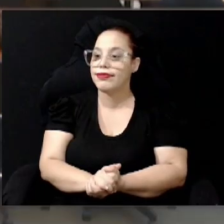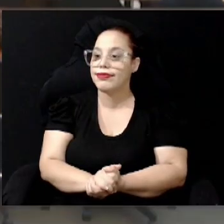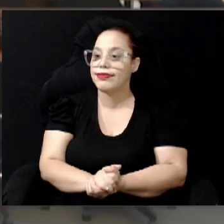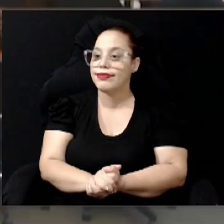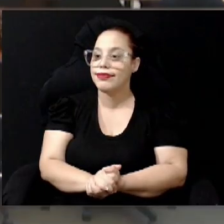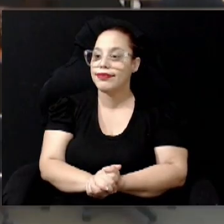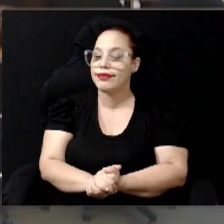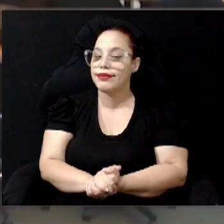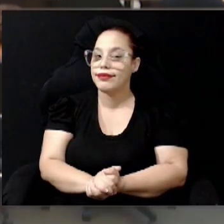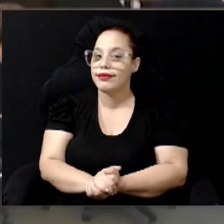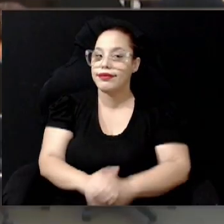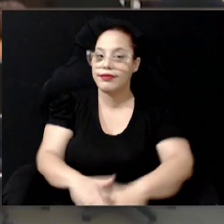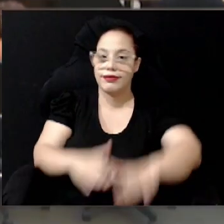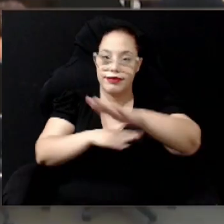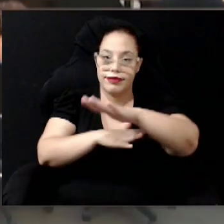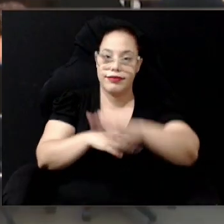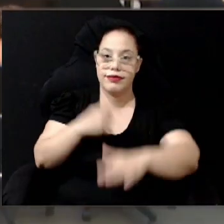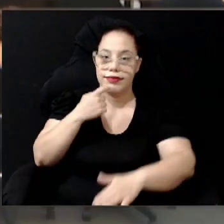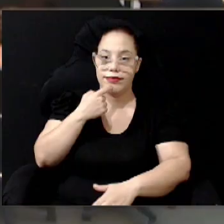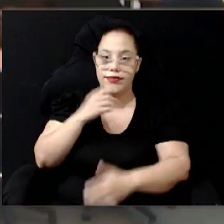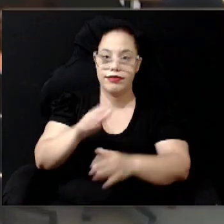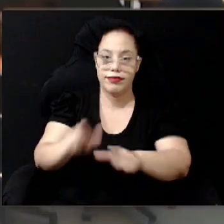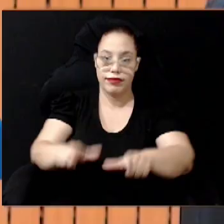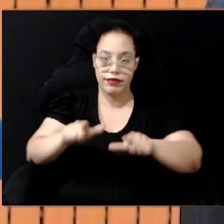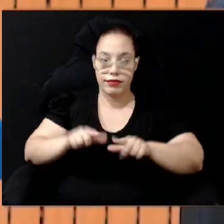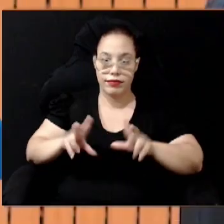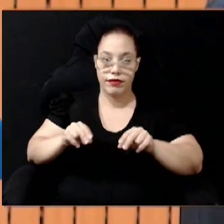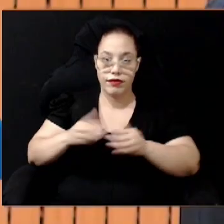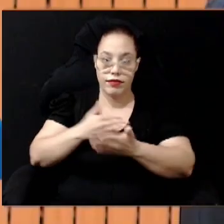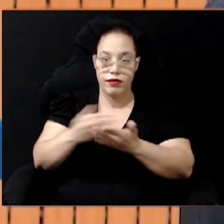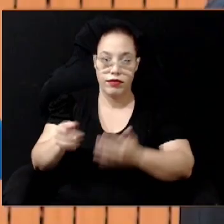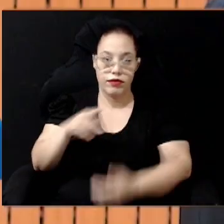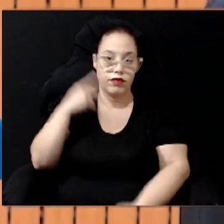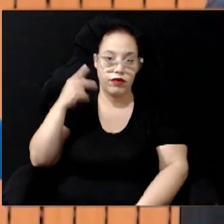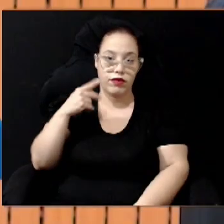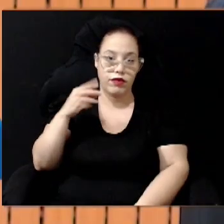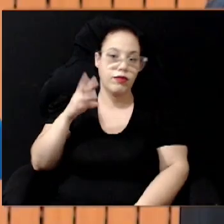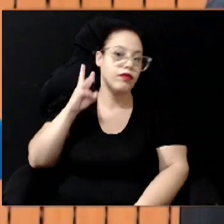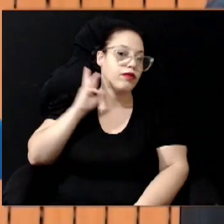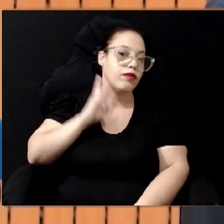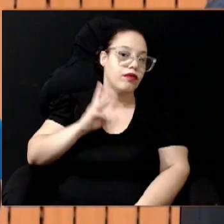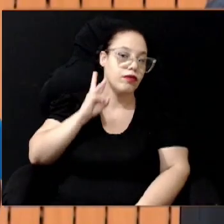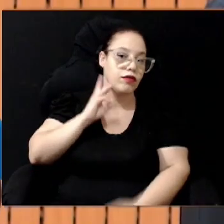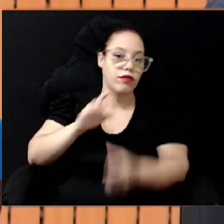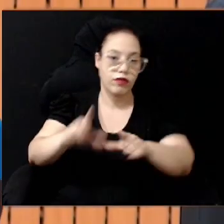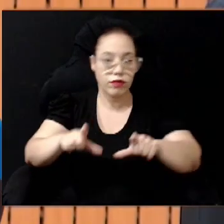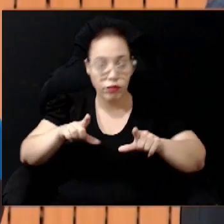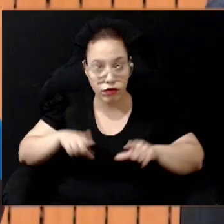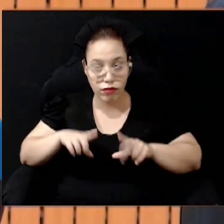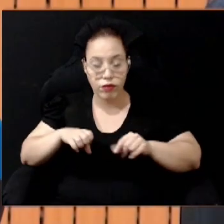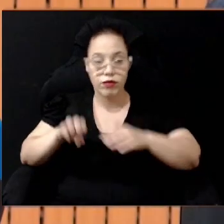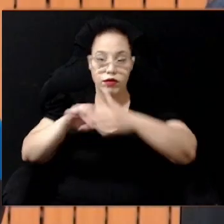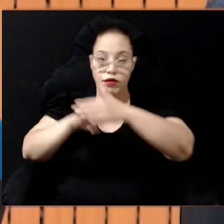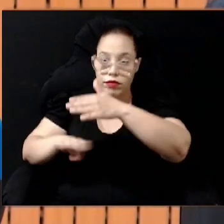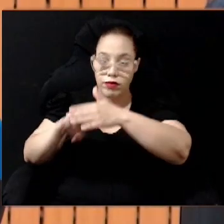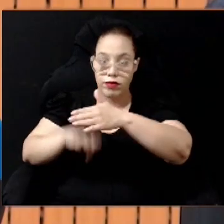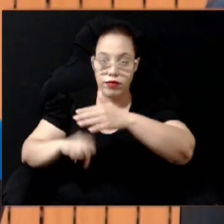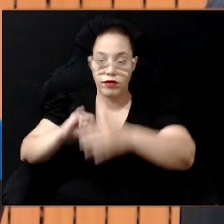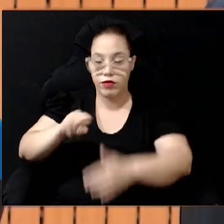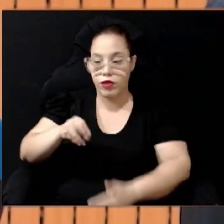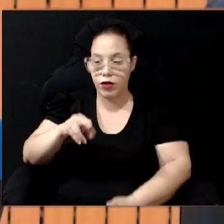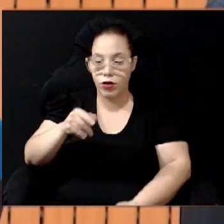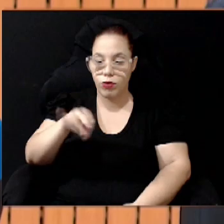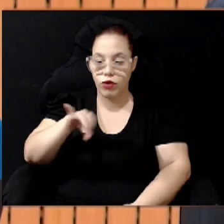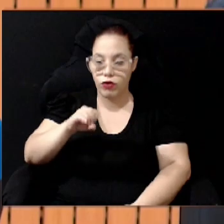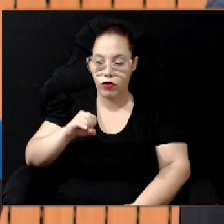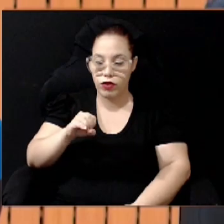A Câmara Municipal entregou, por iniciativa do vereador Cecílio Santos, o diploma de mérito empresarial José Bonifácio Coutinho